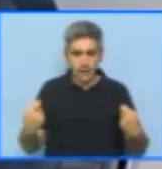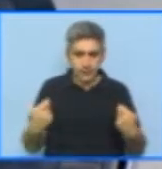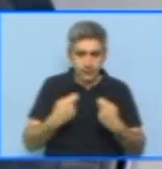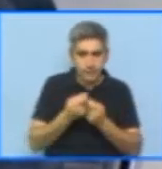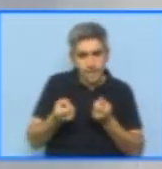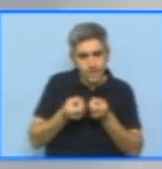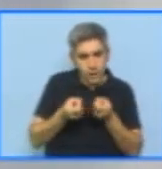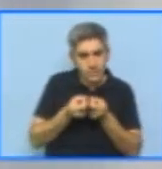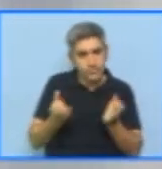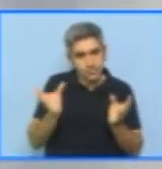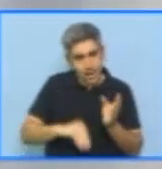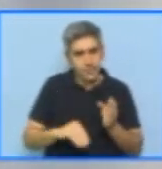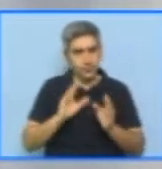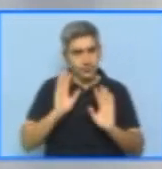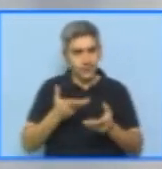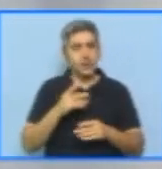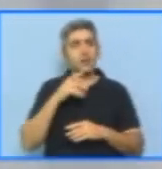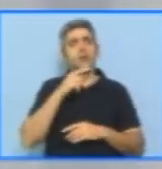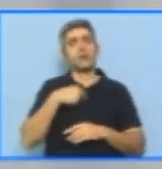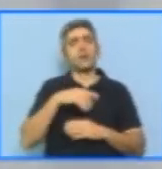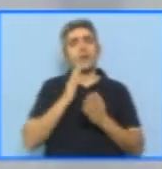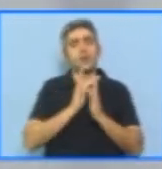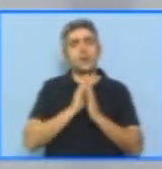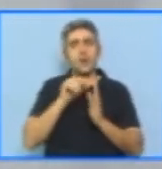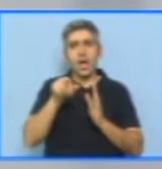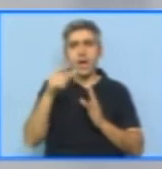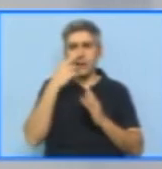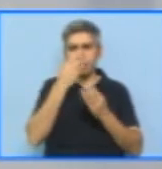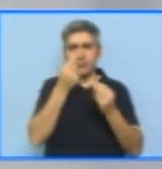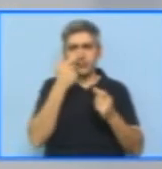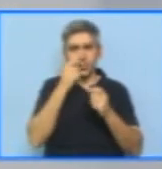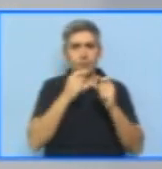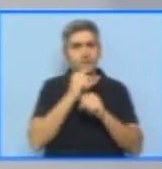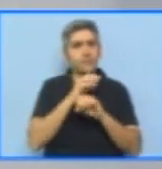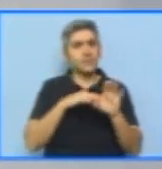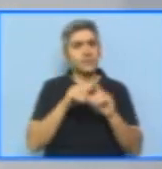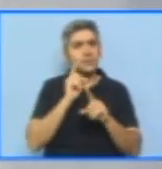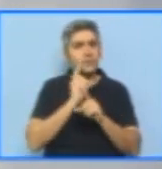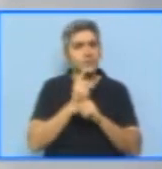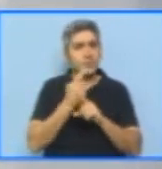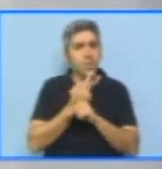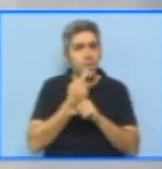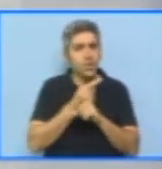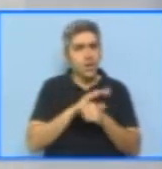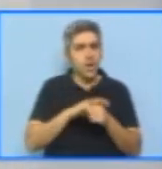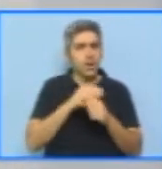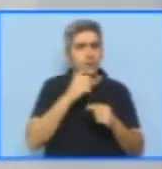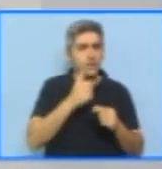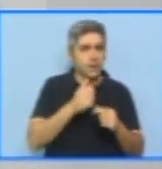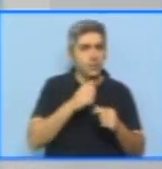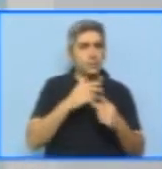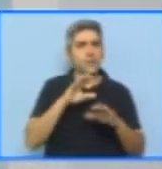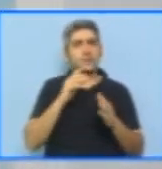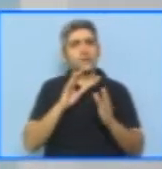Nomeadamente, às vezes notamos na Igreja, há muita gente a fazer a mesma coisa, na mesma área de atuação, e bem, mas